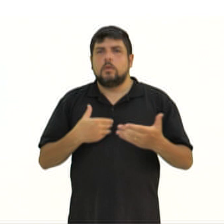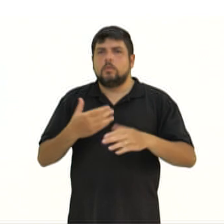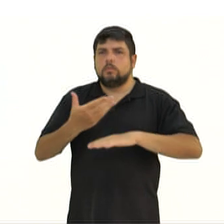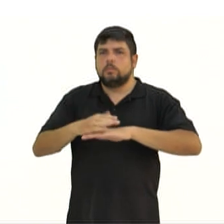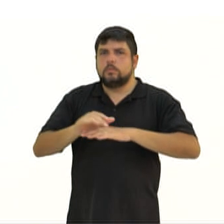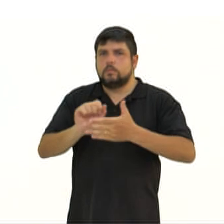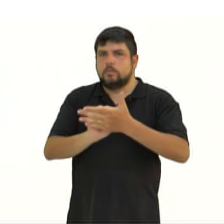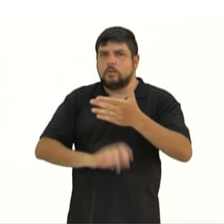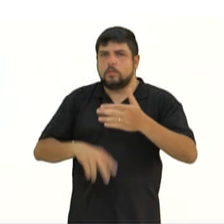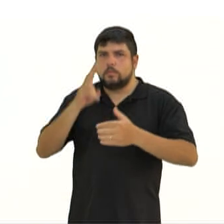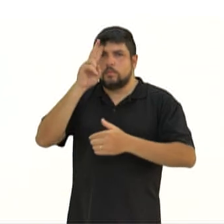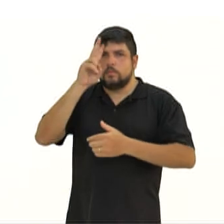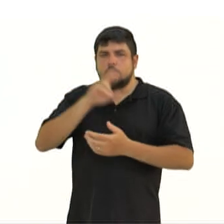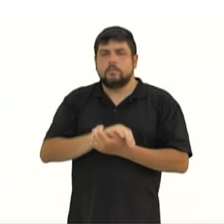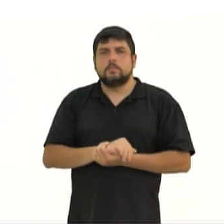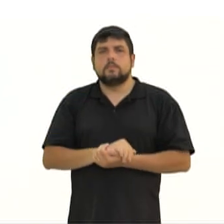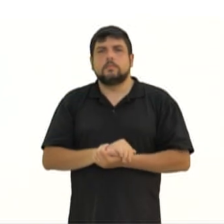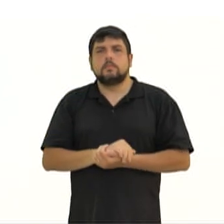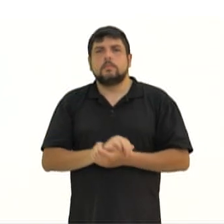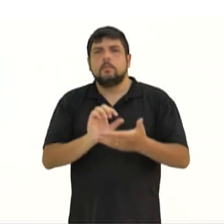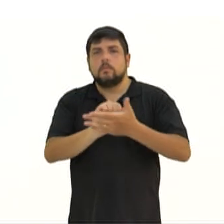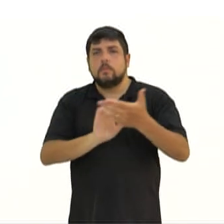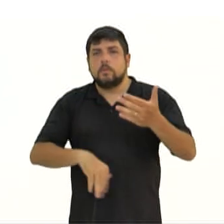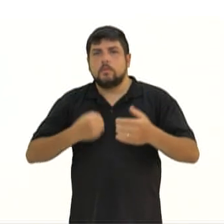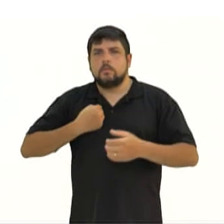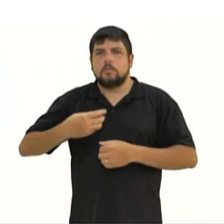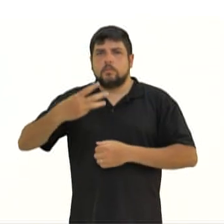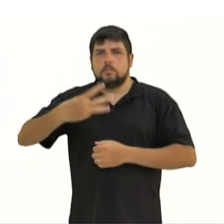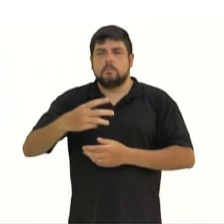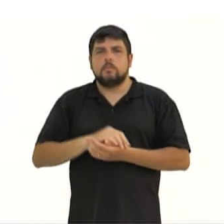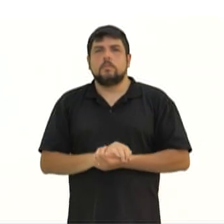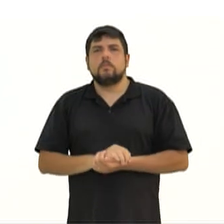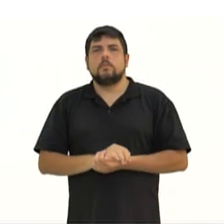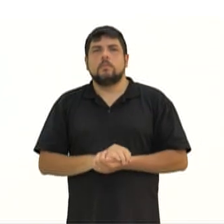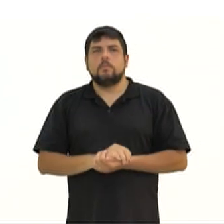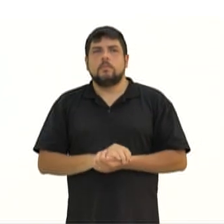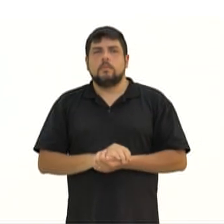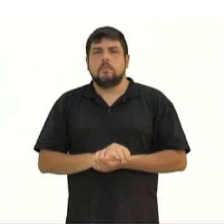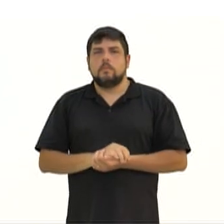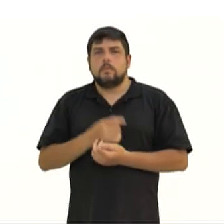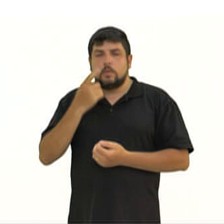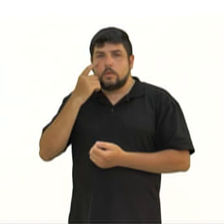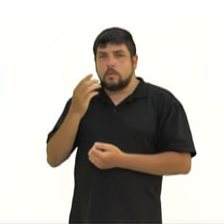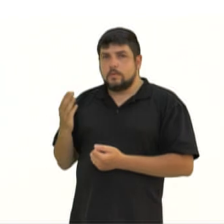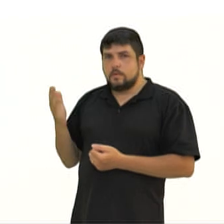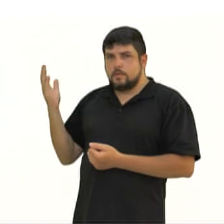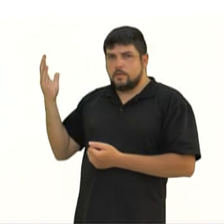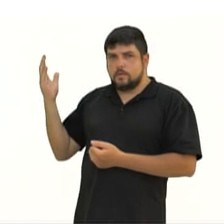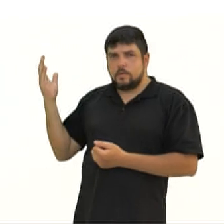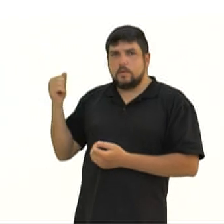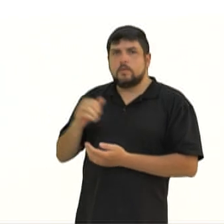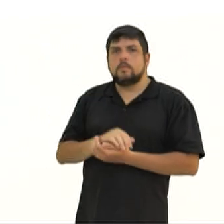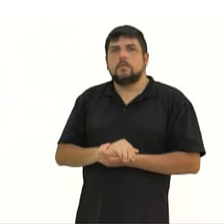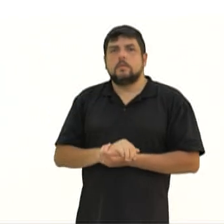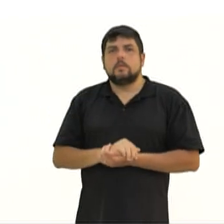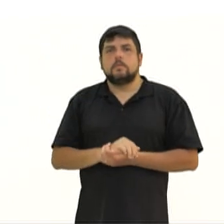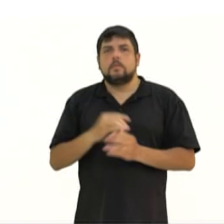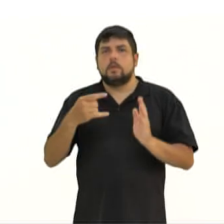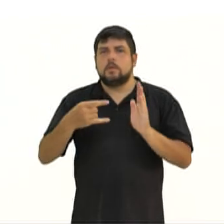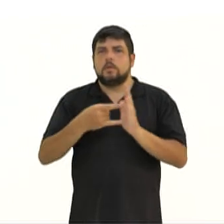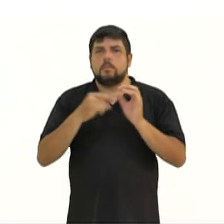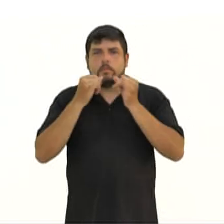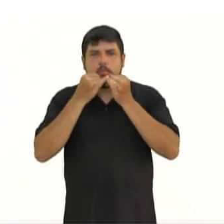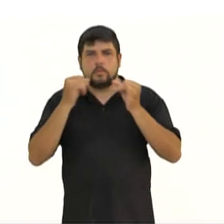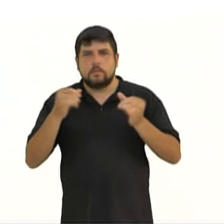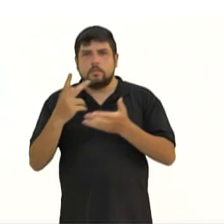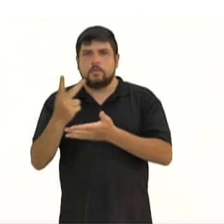relembrar esses processos. Atividade 3. Ao lado, temos uma pilha exemplo de uma pilha eletroquímica. Então,